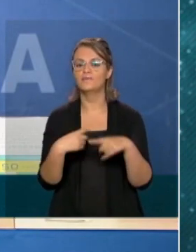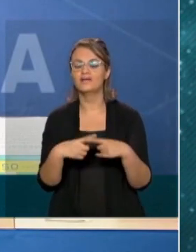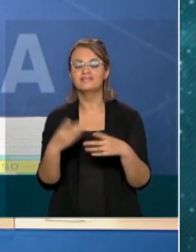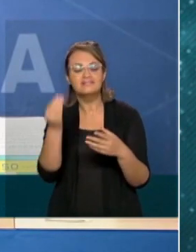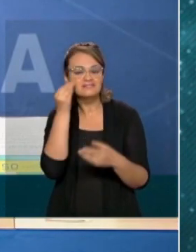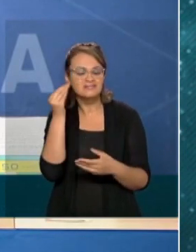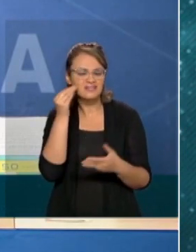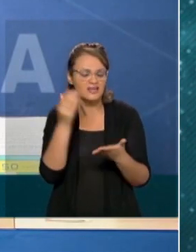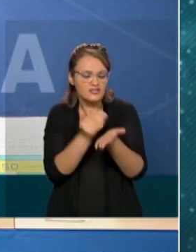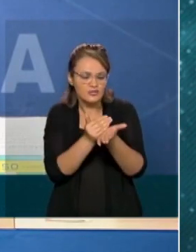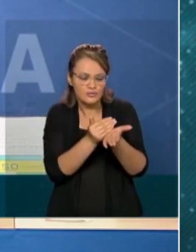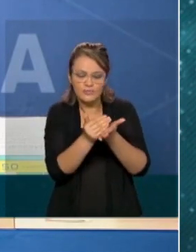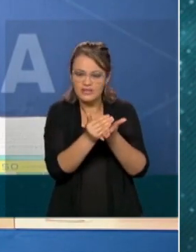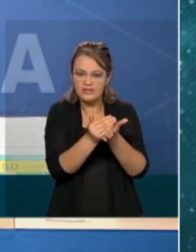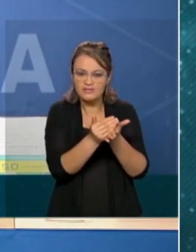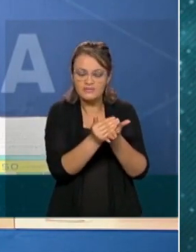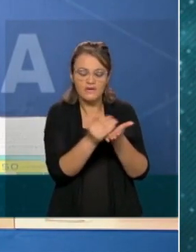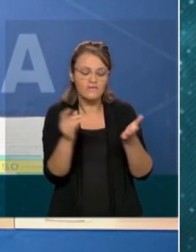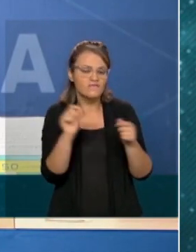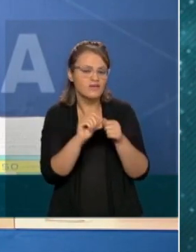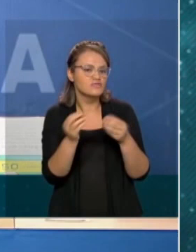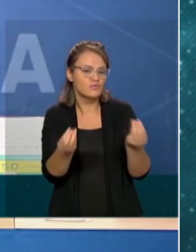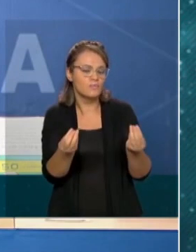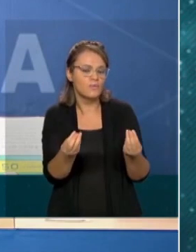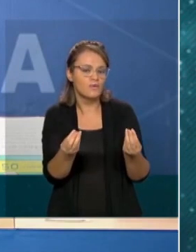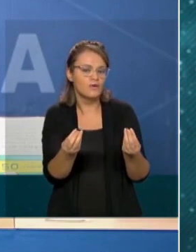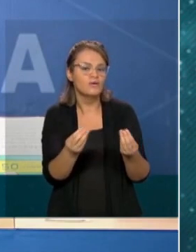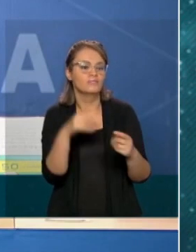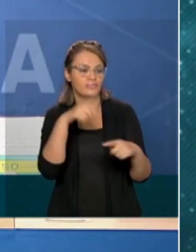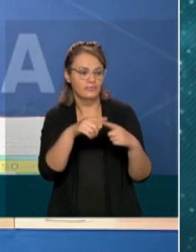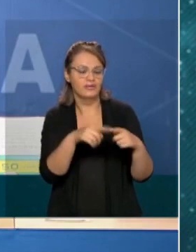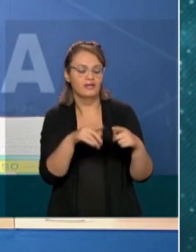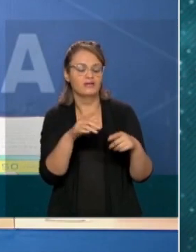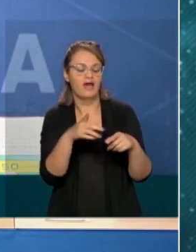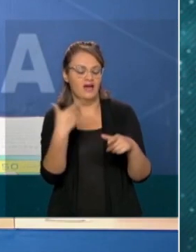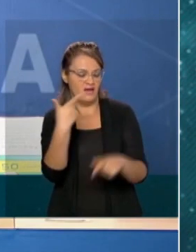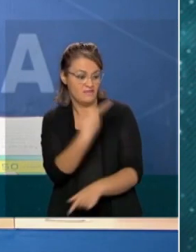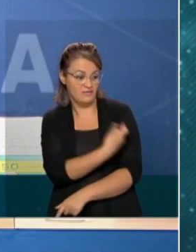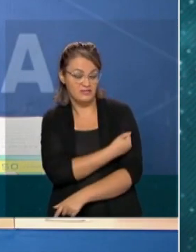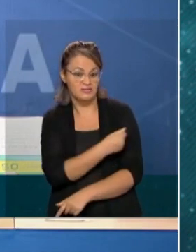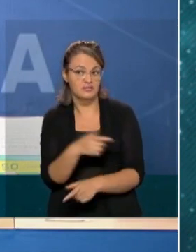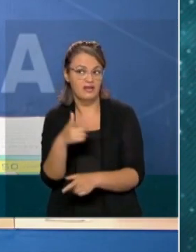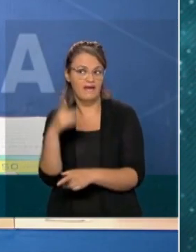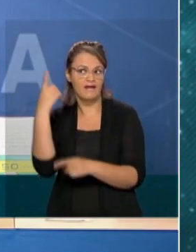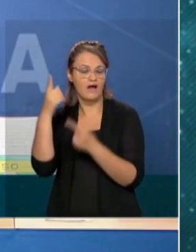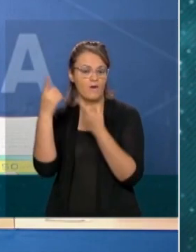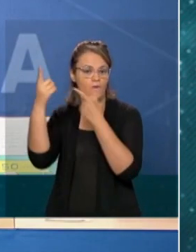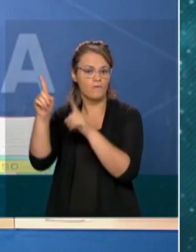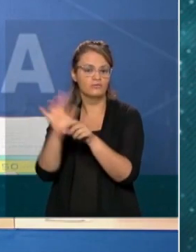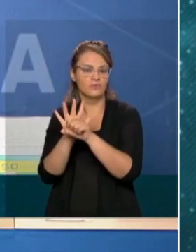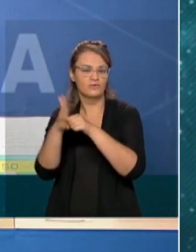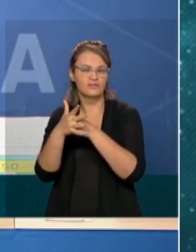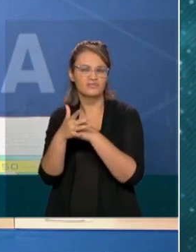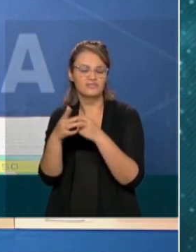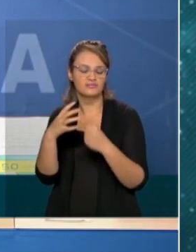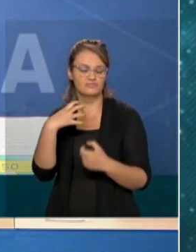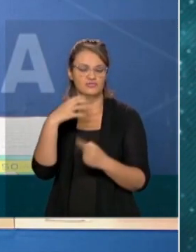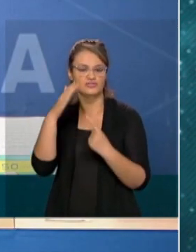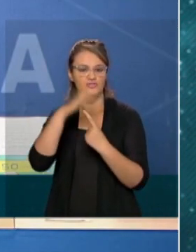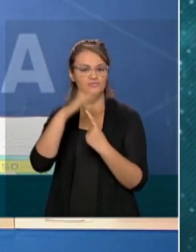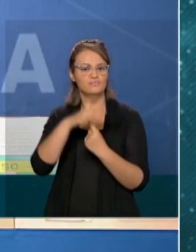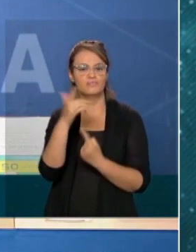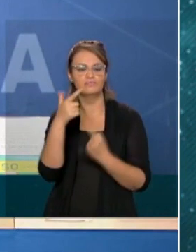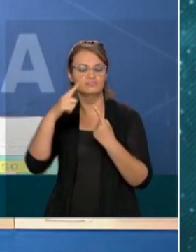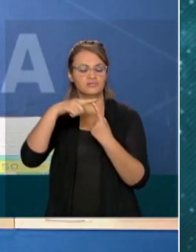prova impressa a prova que está sendo realizada neste momento e que tem a continuação no outro domingo no dia vinte e quatro de janeiro